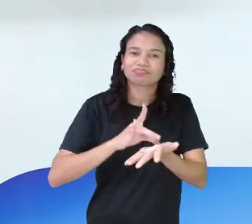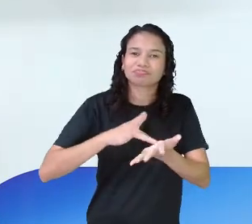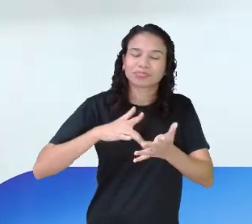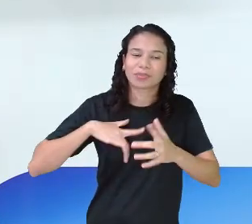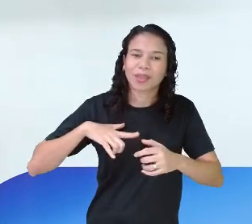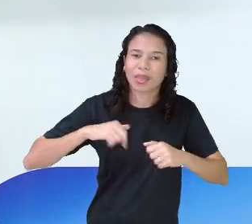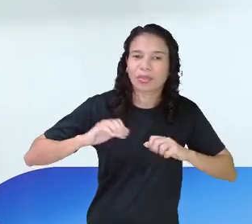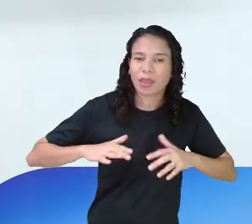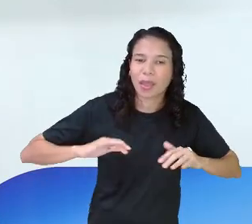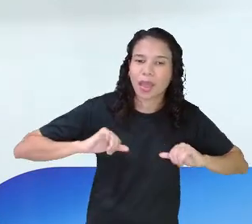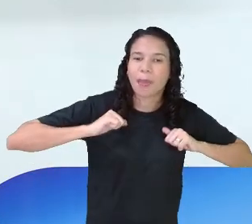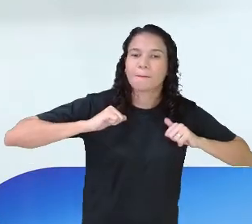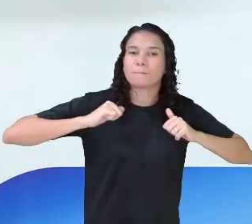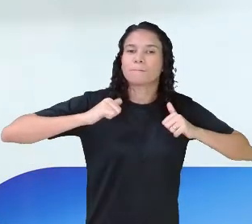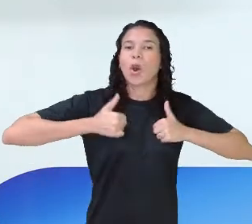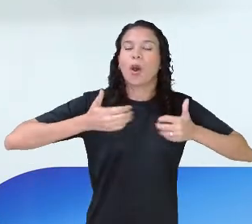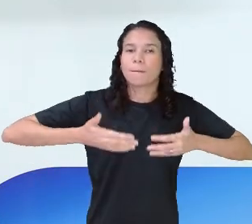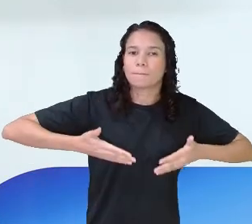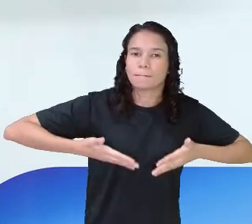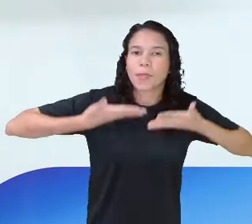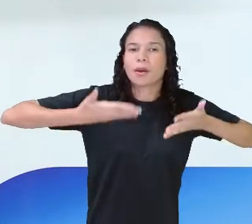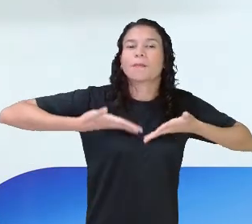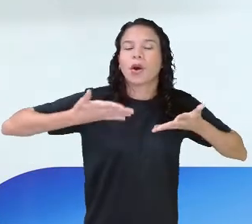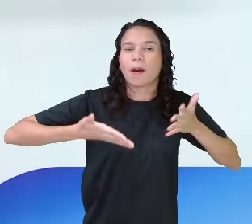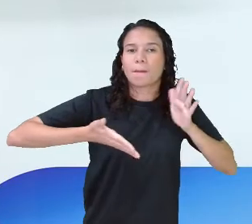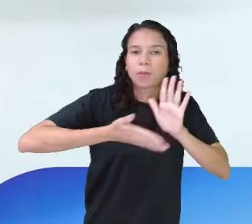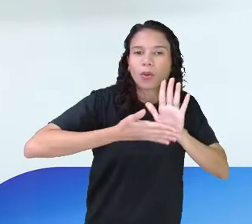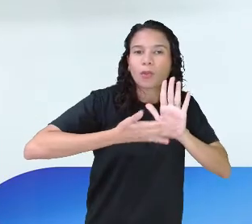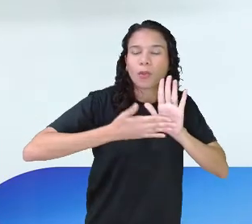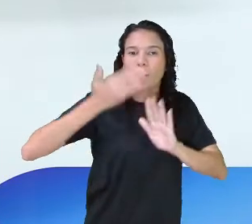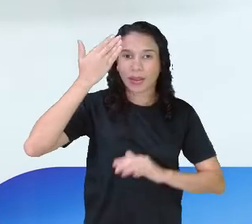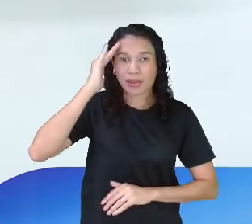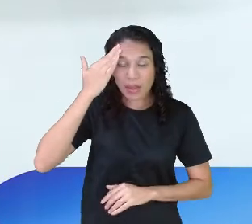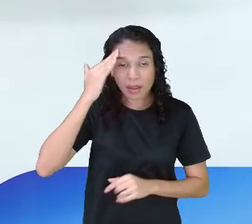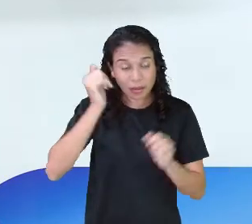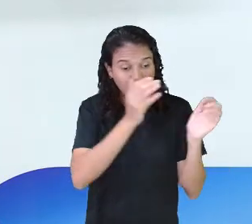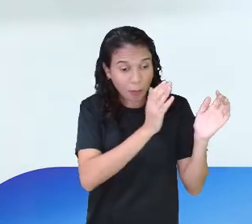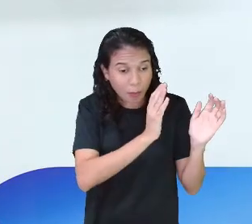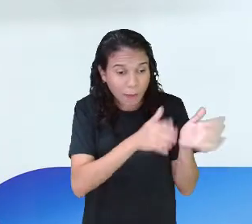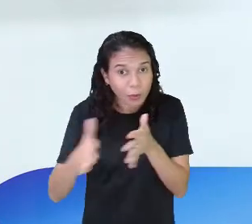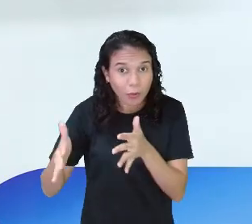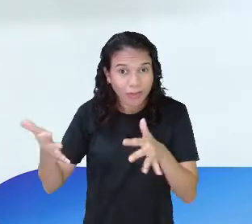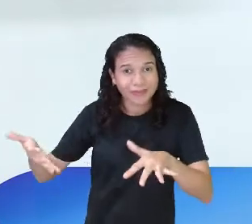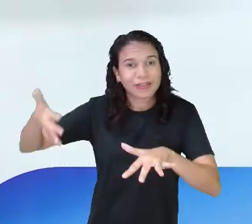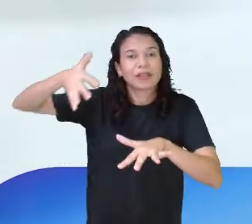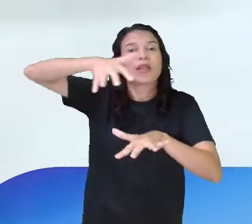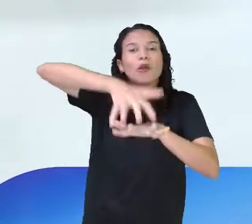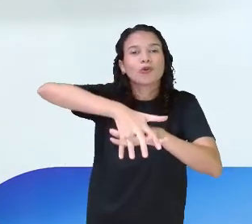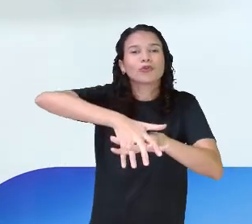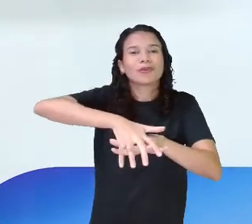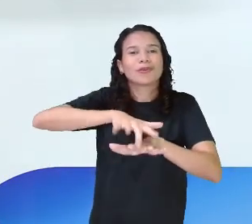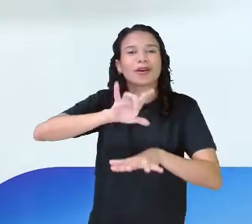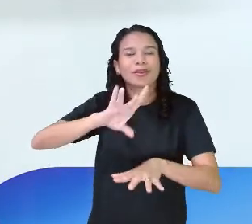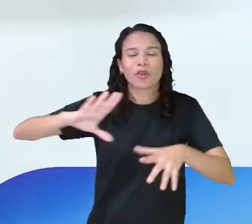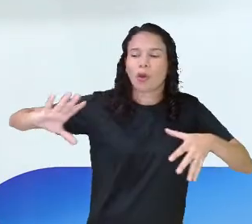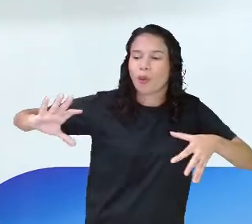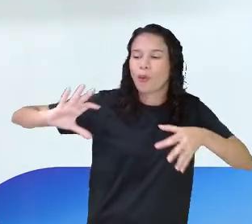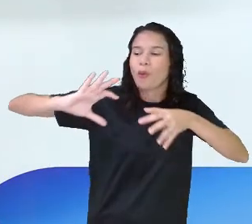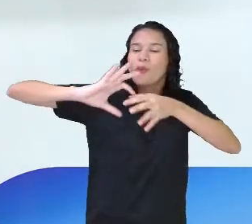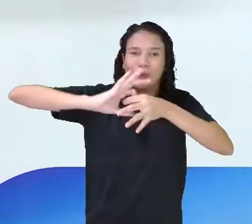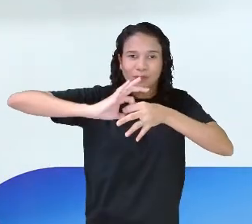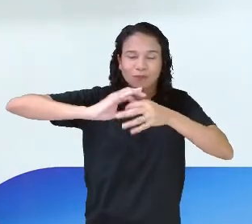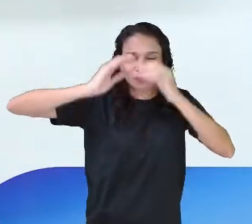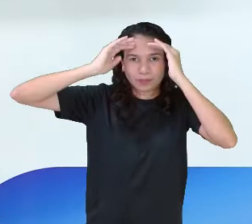gente acreditar, para a gente propiciar, para a gente entender que o processo de inclusão ele se dá através da parceria,